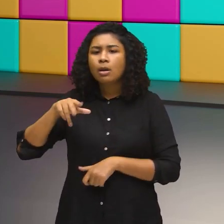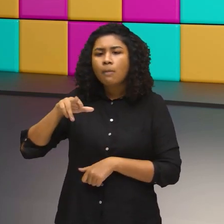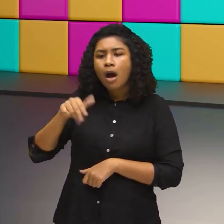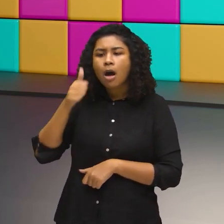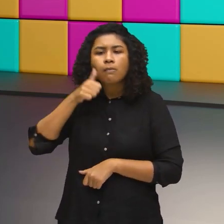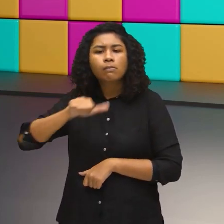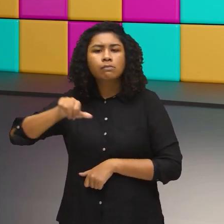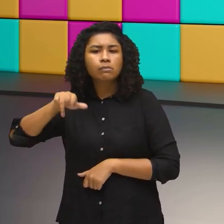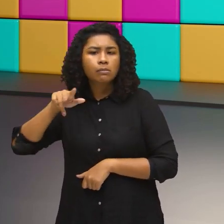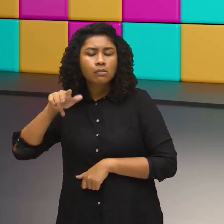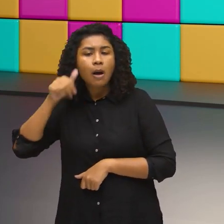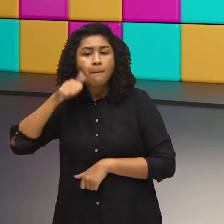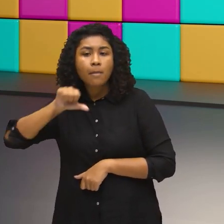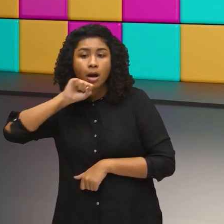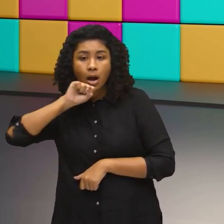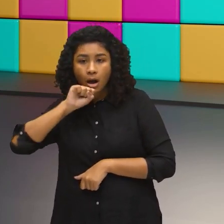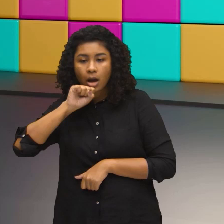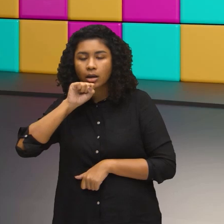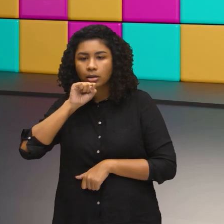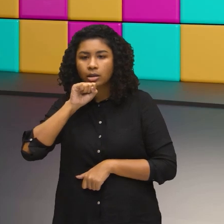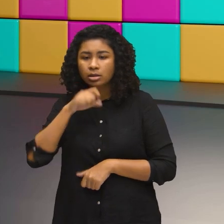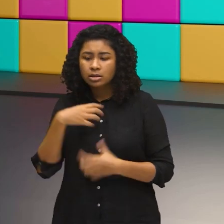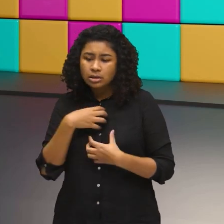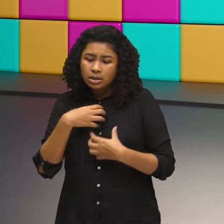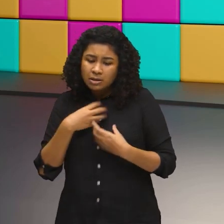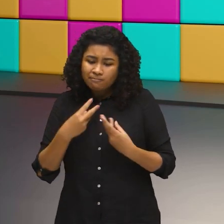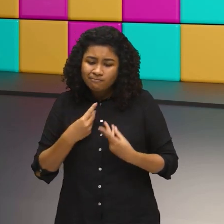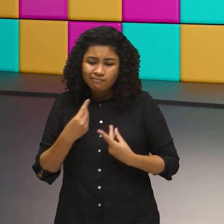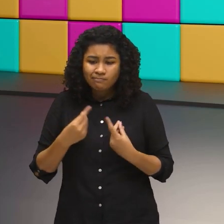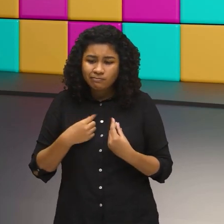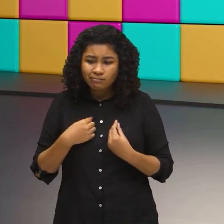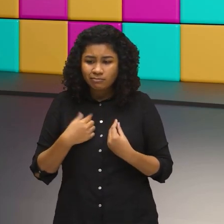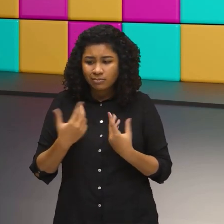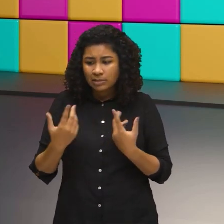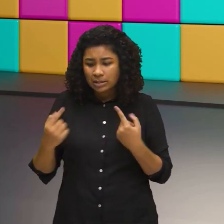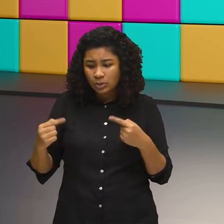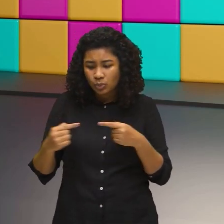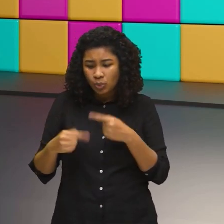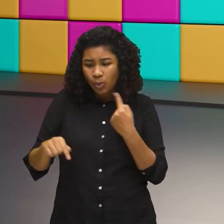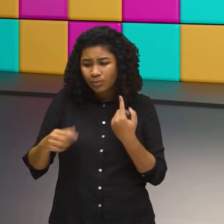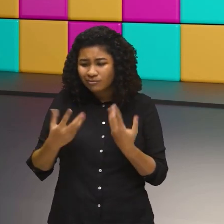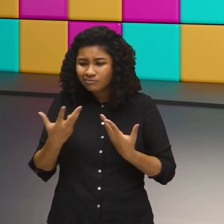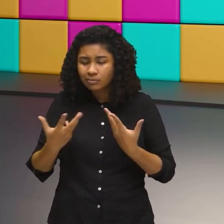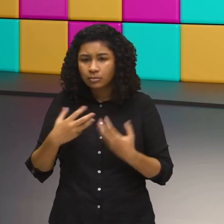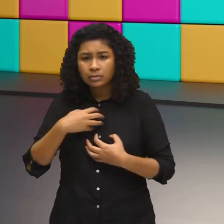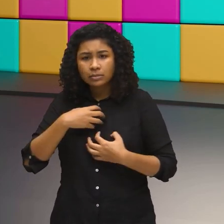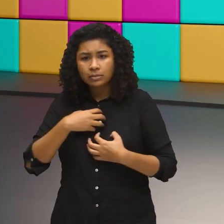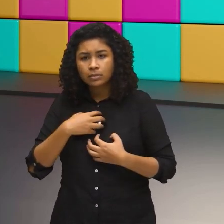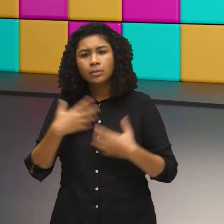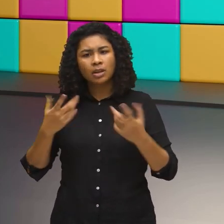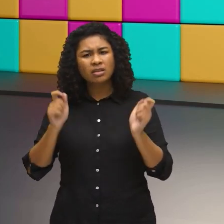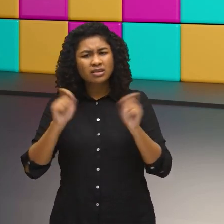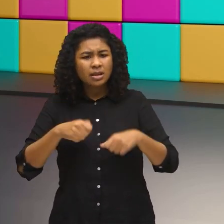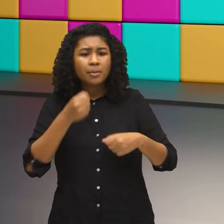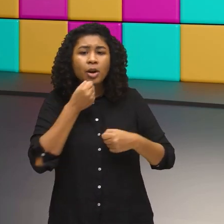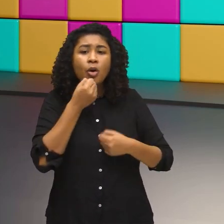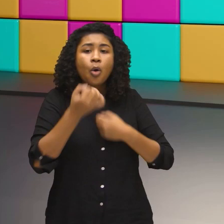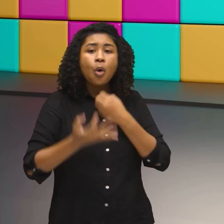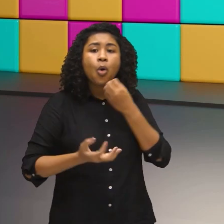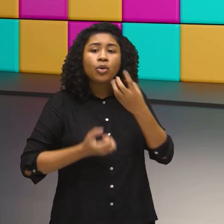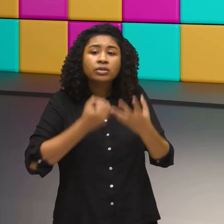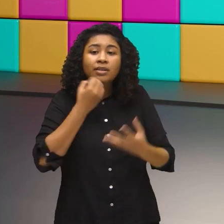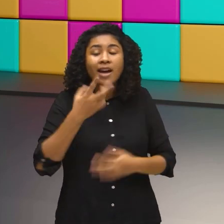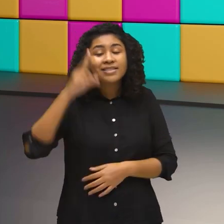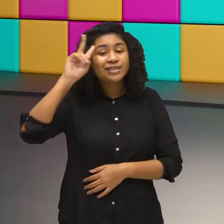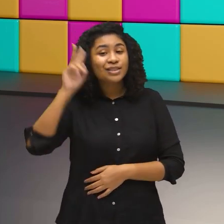não se sentia aceito. Então, a gente pode contar para os anos iniciais, para os alunos pequenininhos, essas histórias.